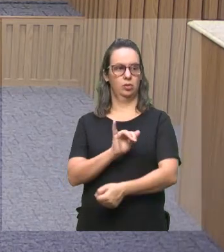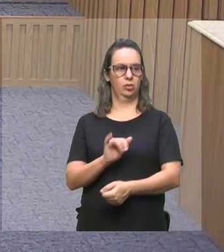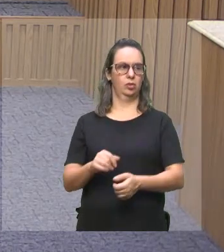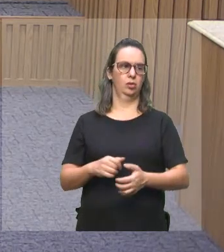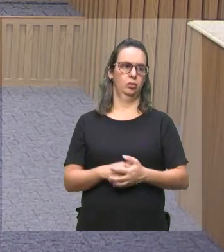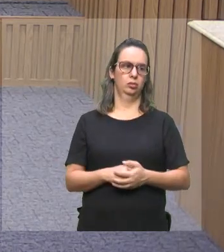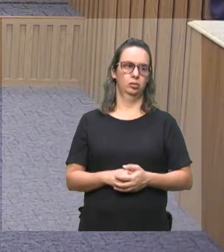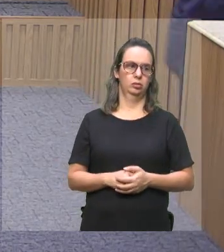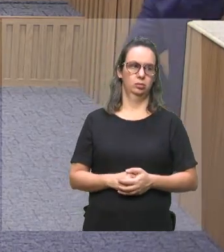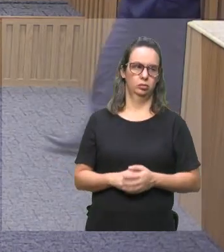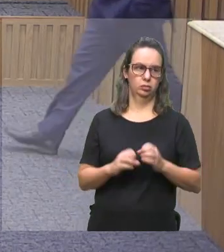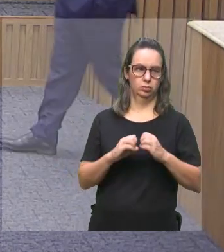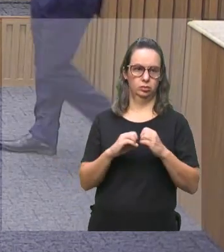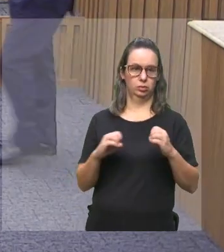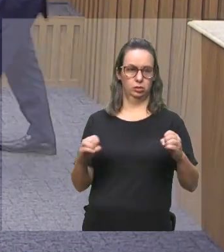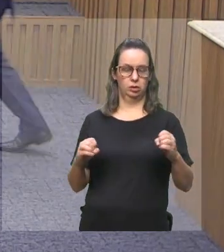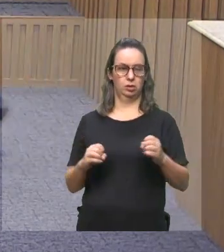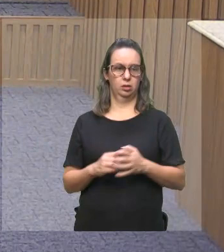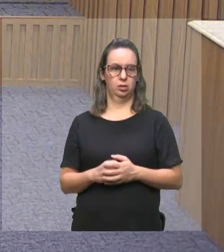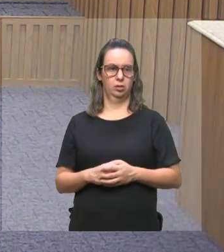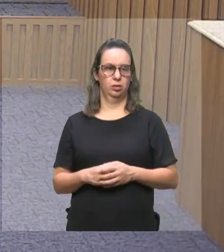for resolvido.